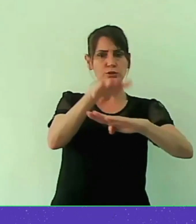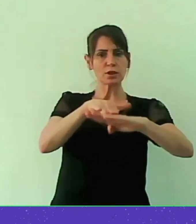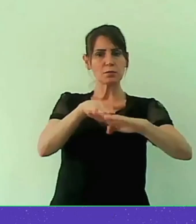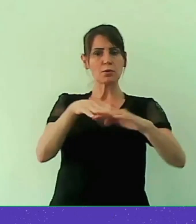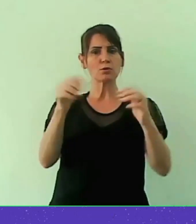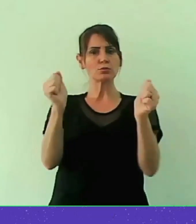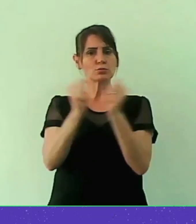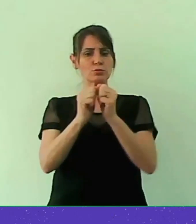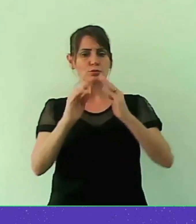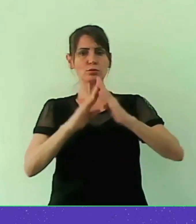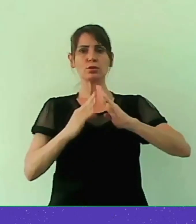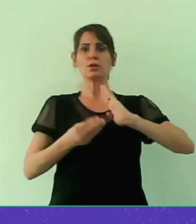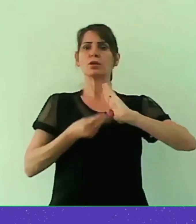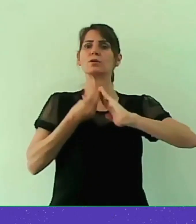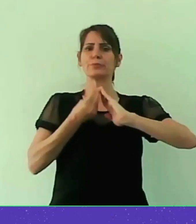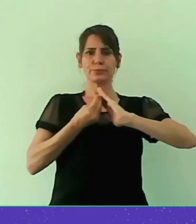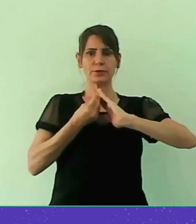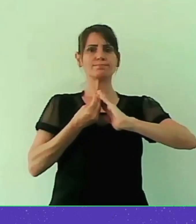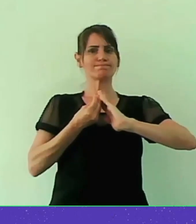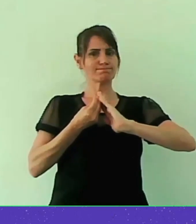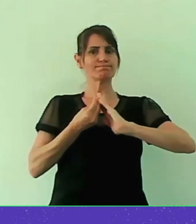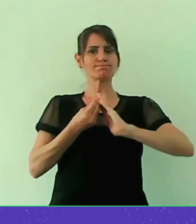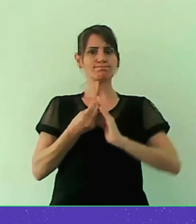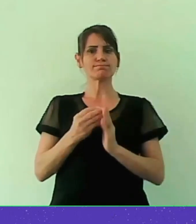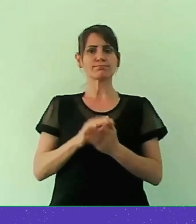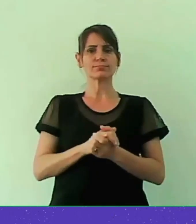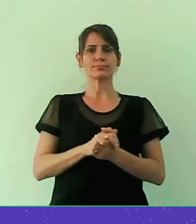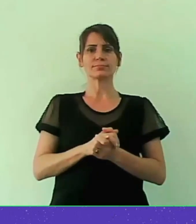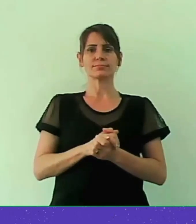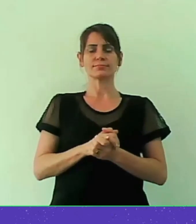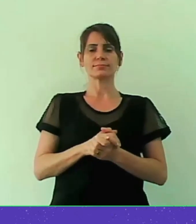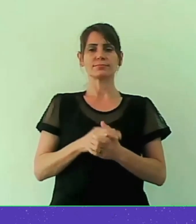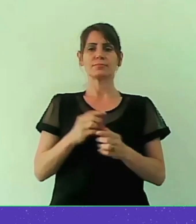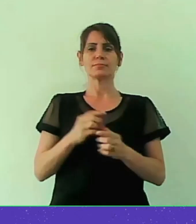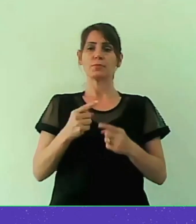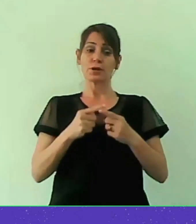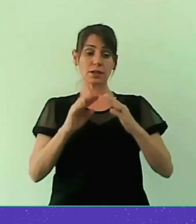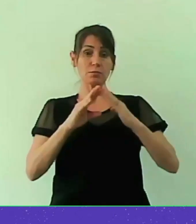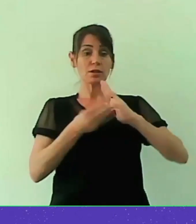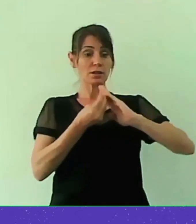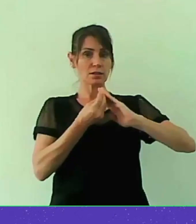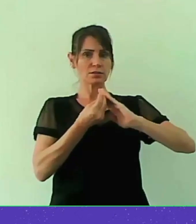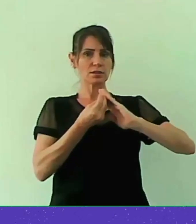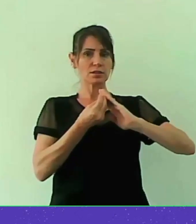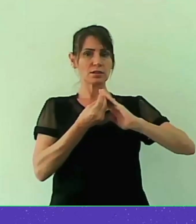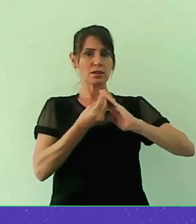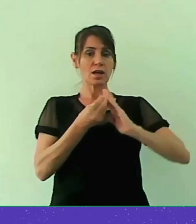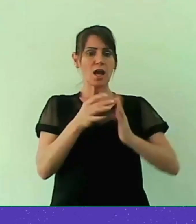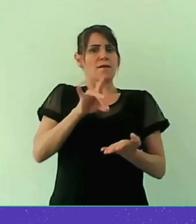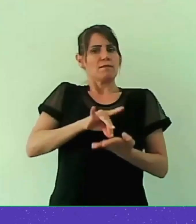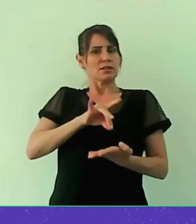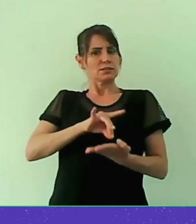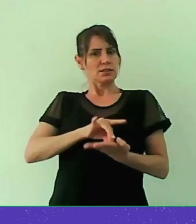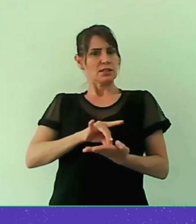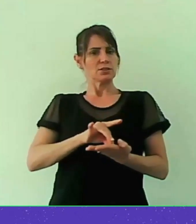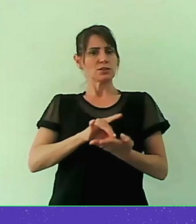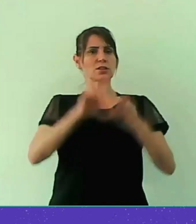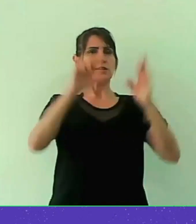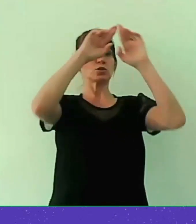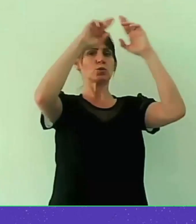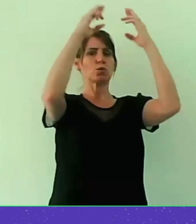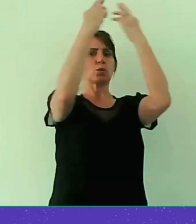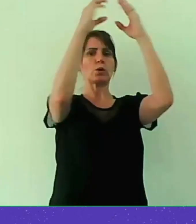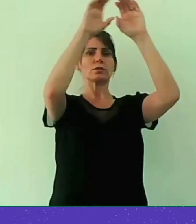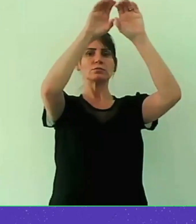igreja, porque a igreja é a realidade do reino dos céus.